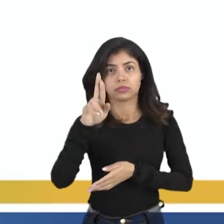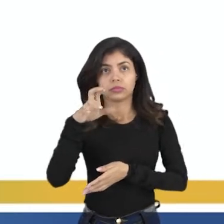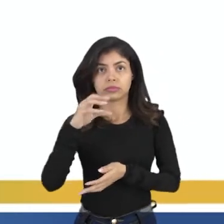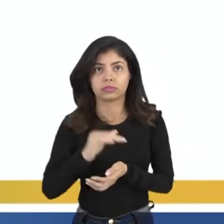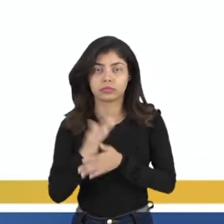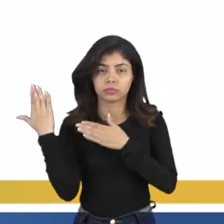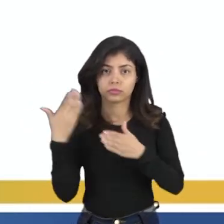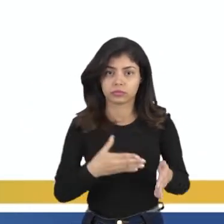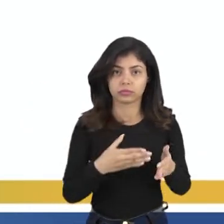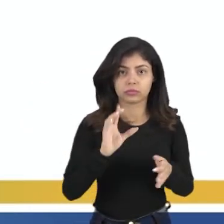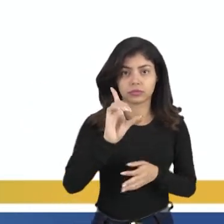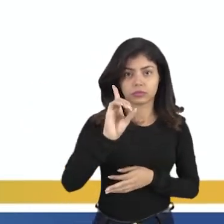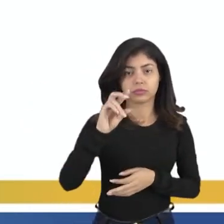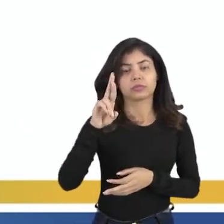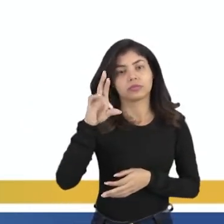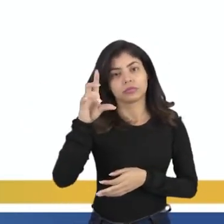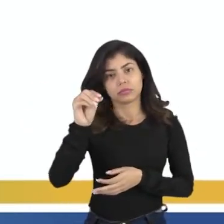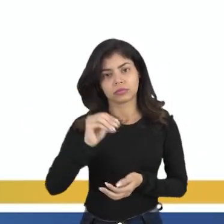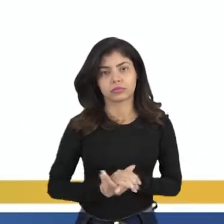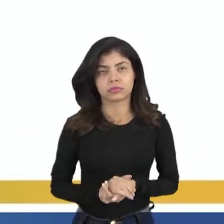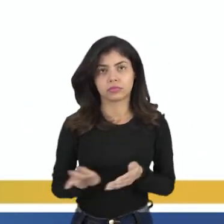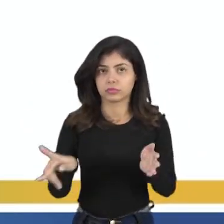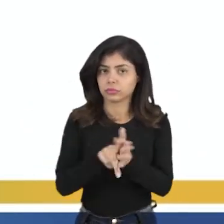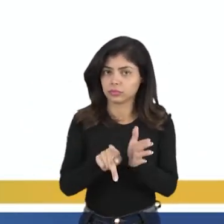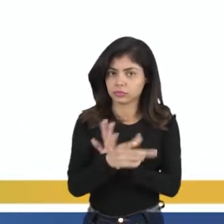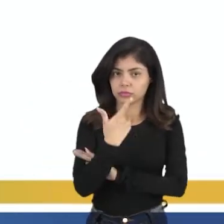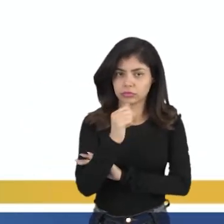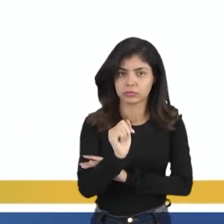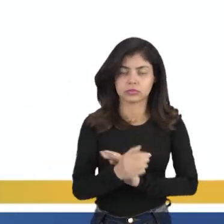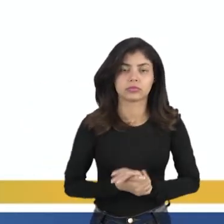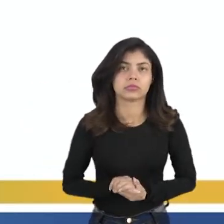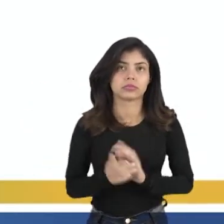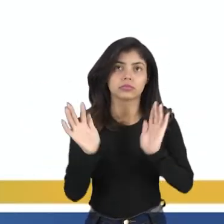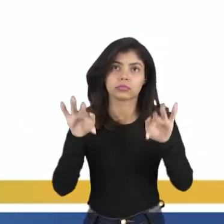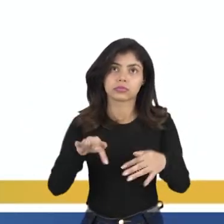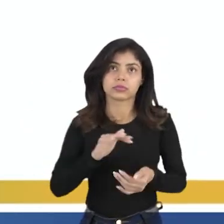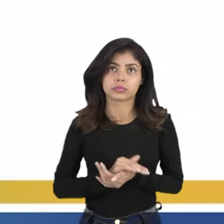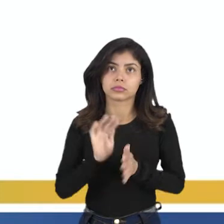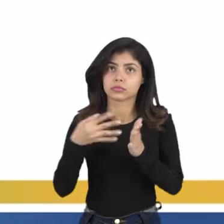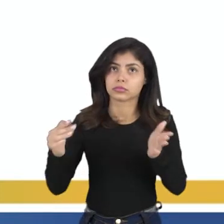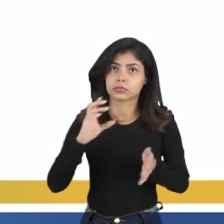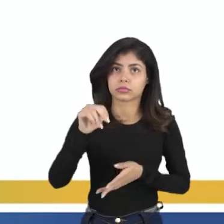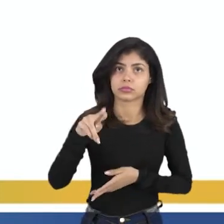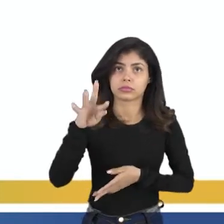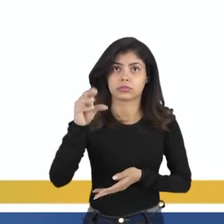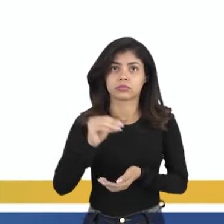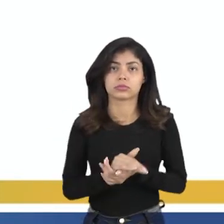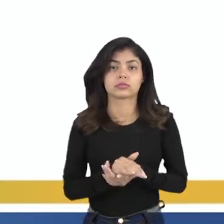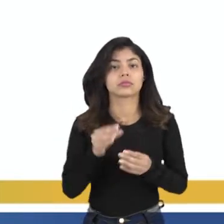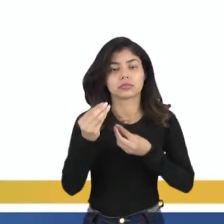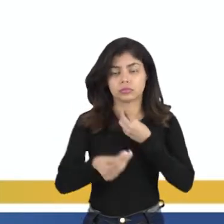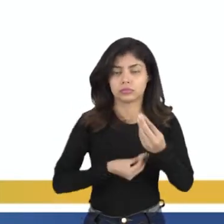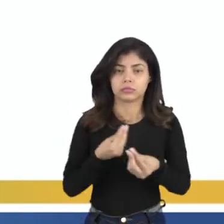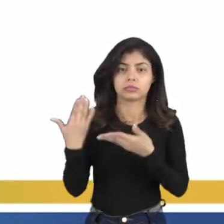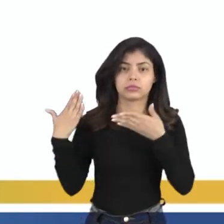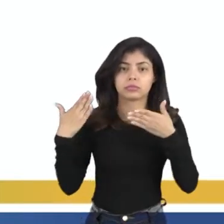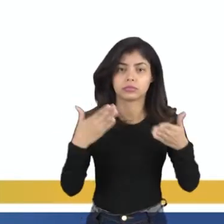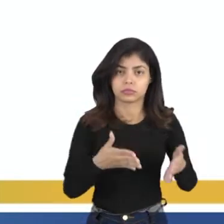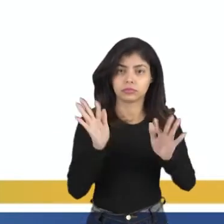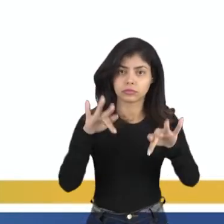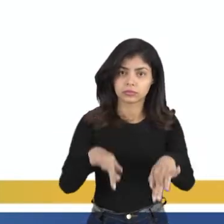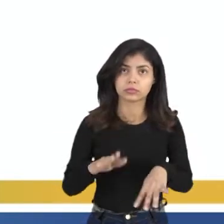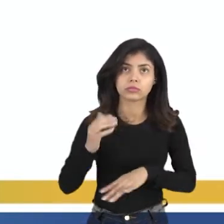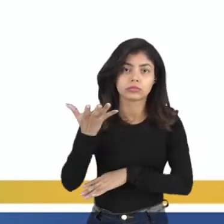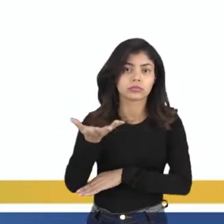como foco o código, ou seja, a própria língua. E aí, por fim, a função conativa, que tem como